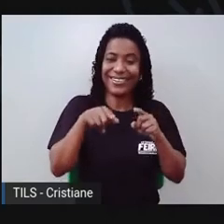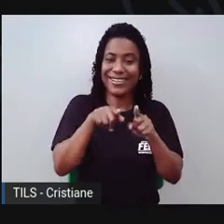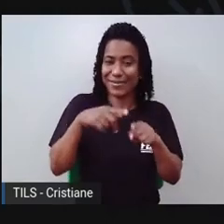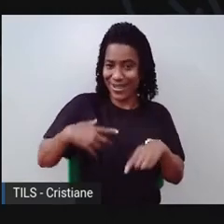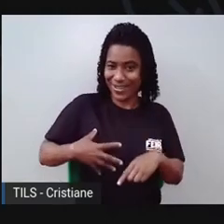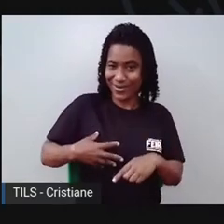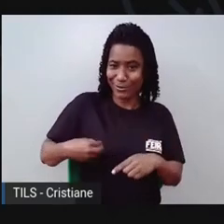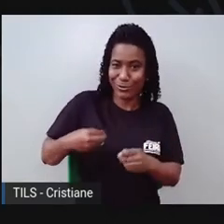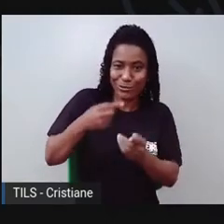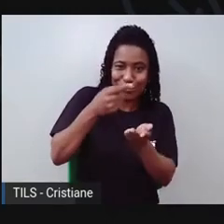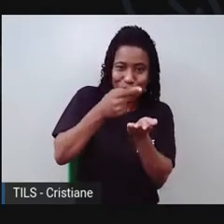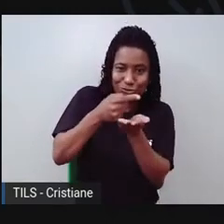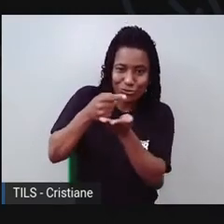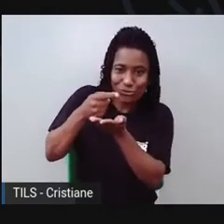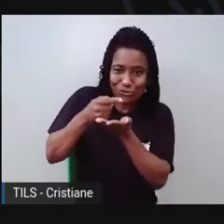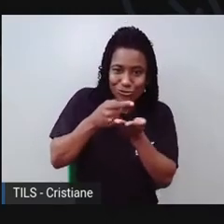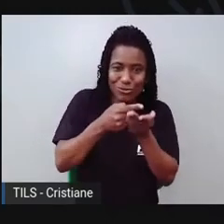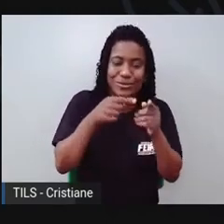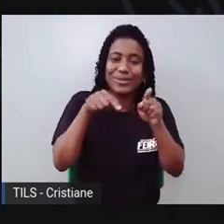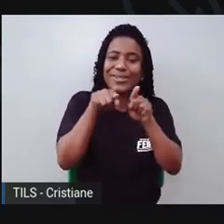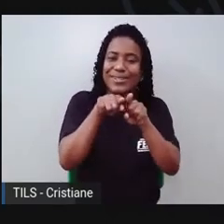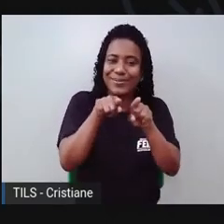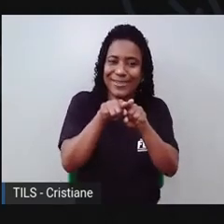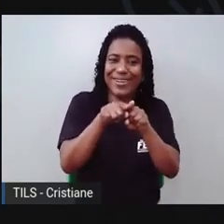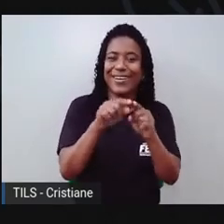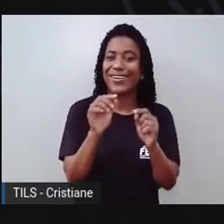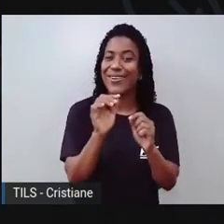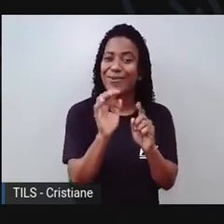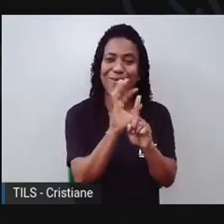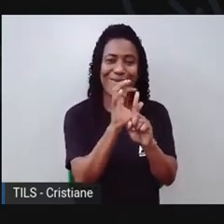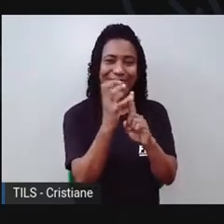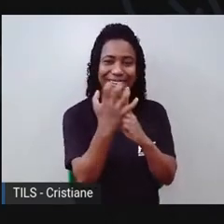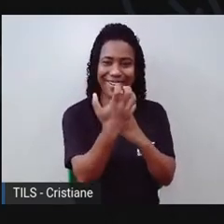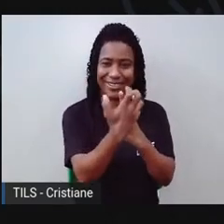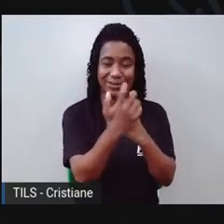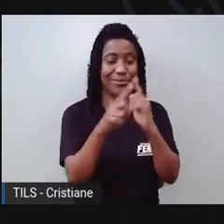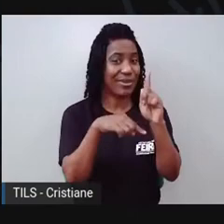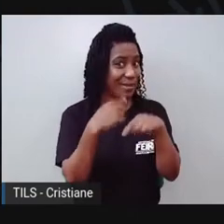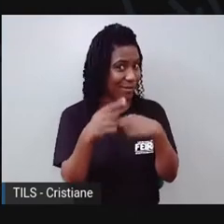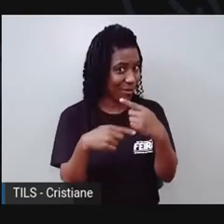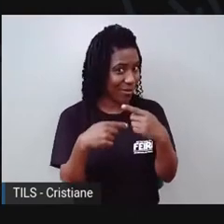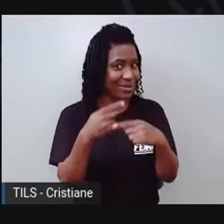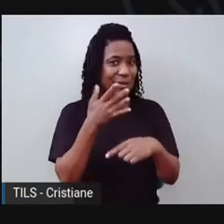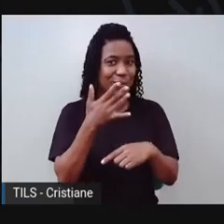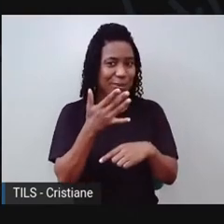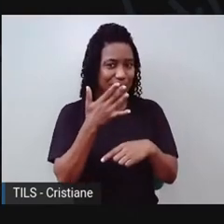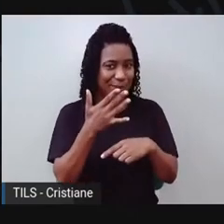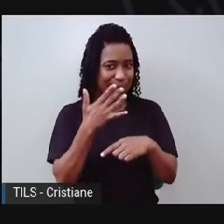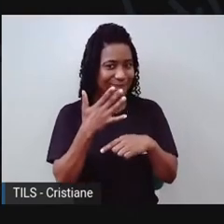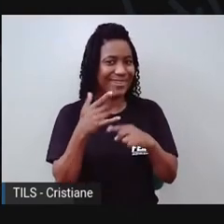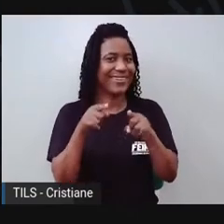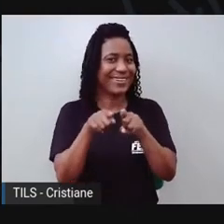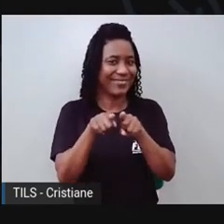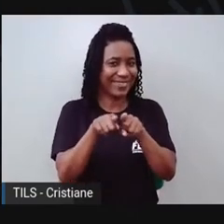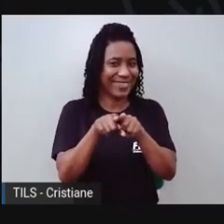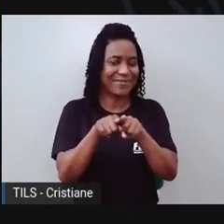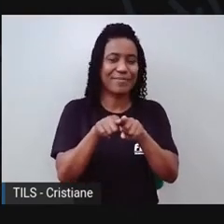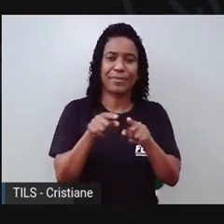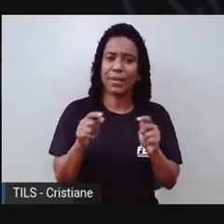e depois a gente vai pintar. A tinta que a gente vai usar para pintura pode